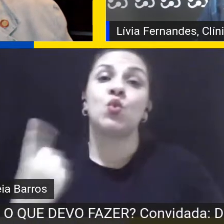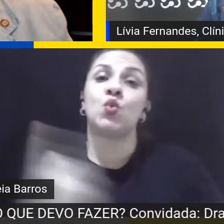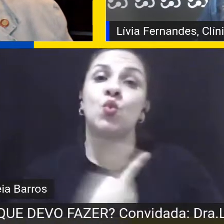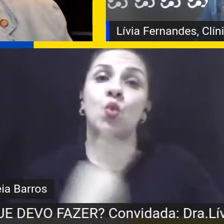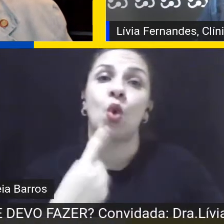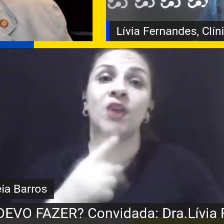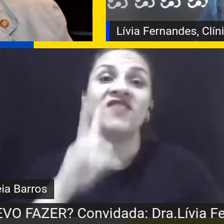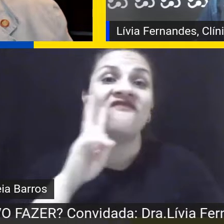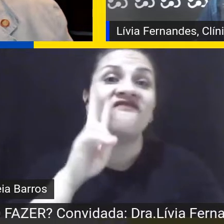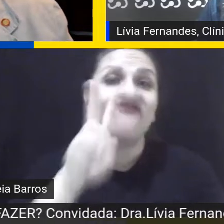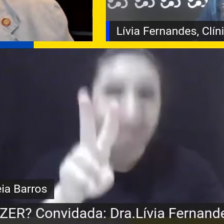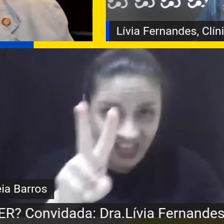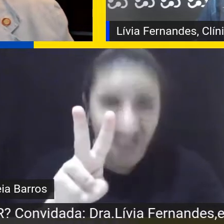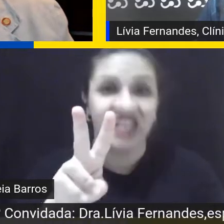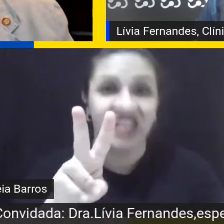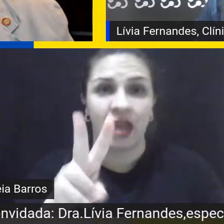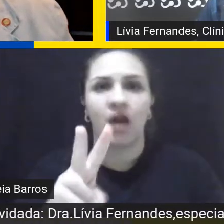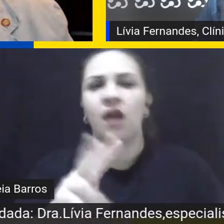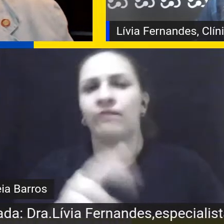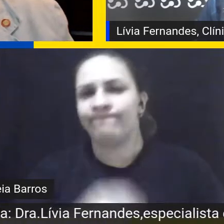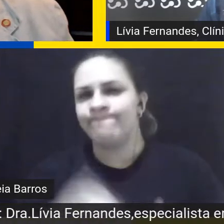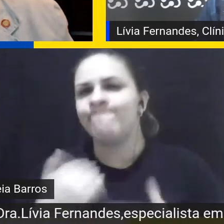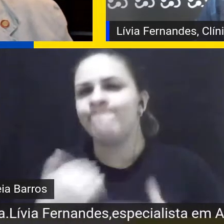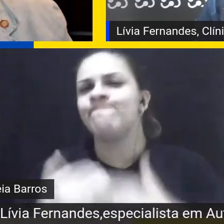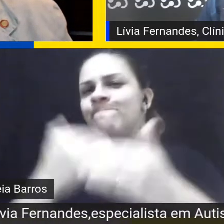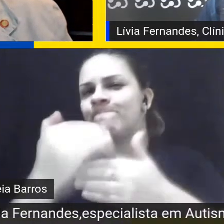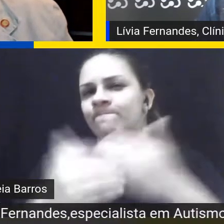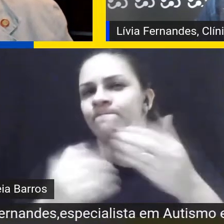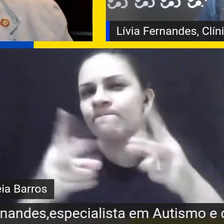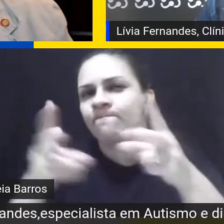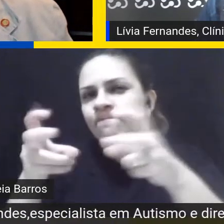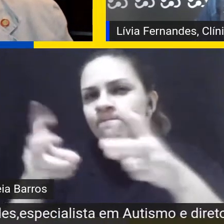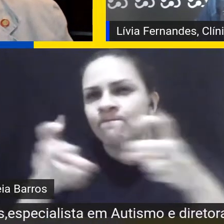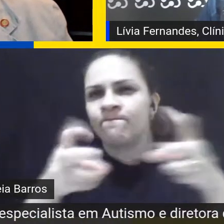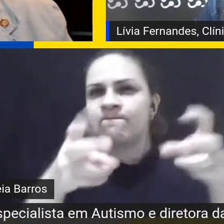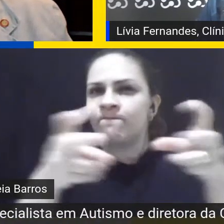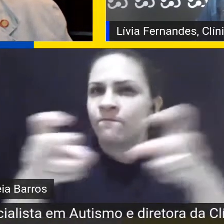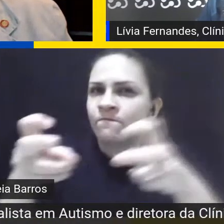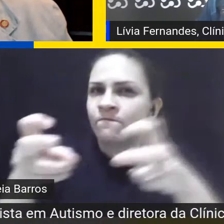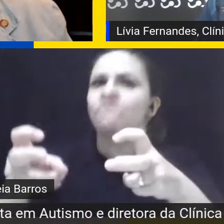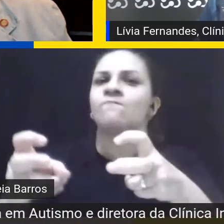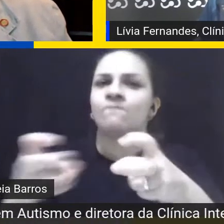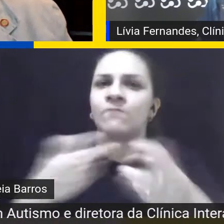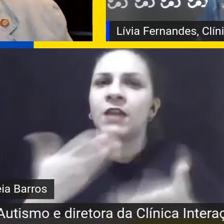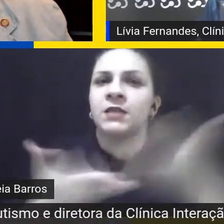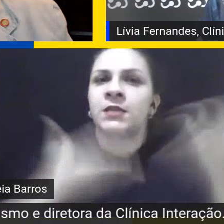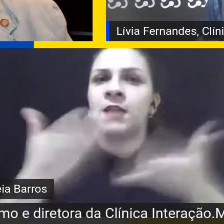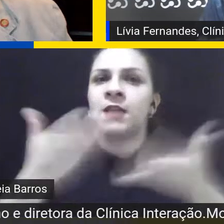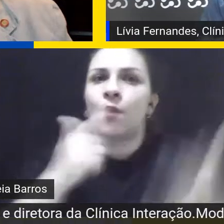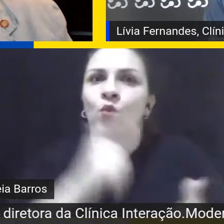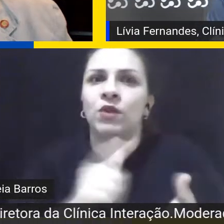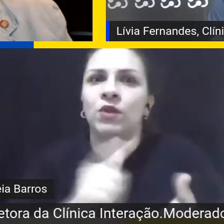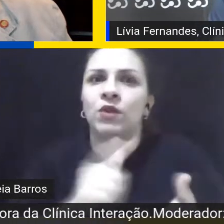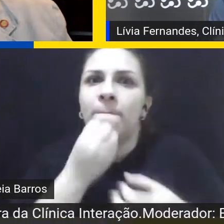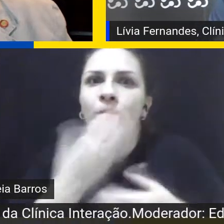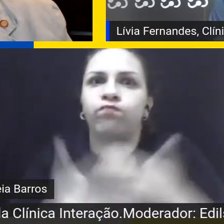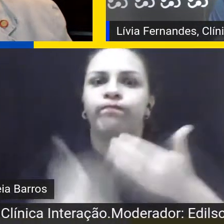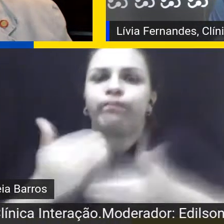o desenvolvimento notório, maravilhoso nas terapias. Então, enquanto